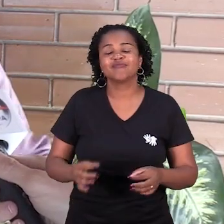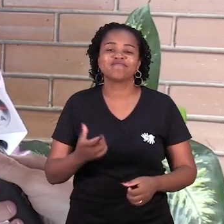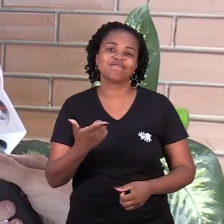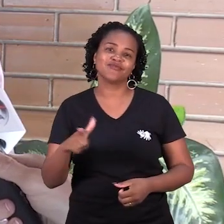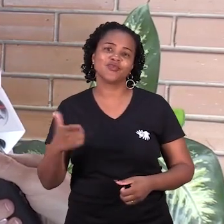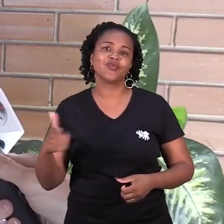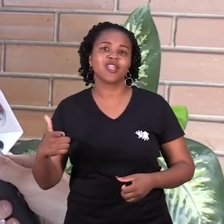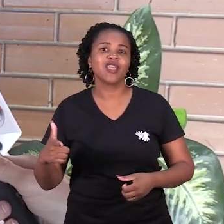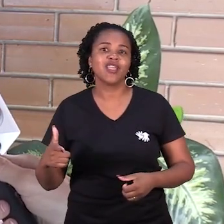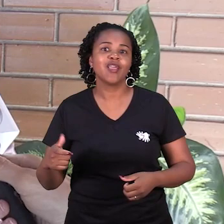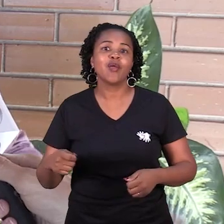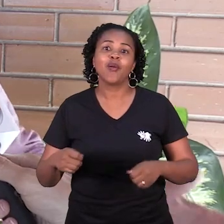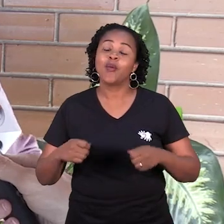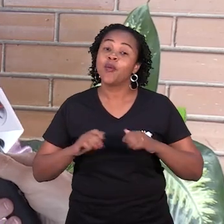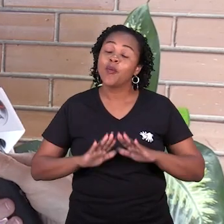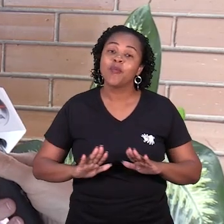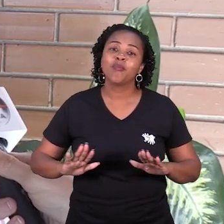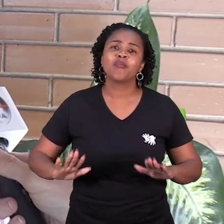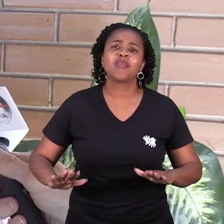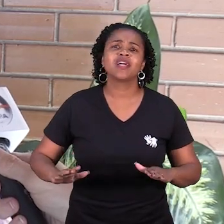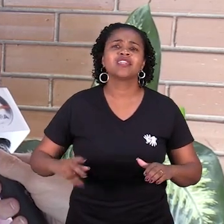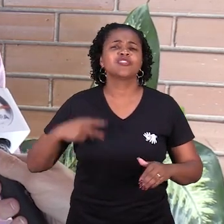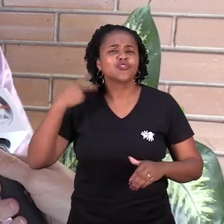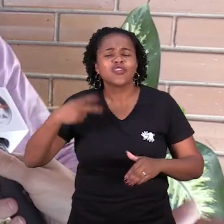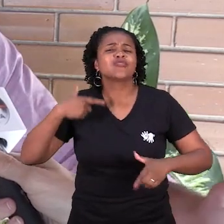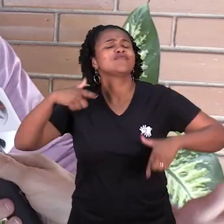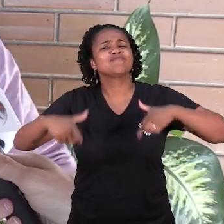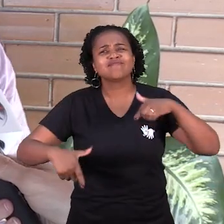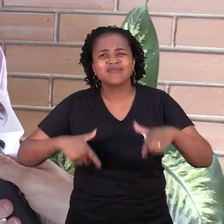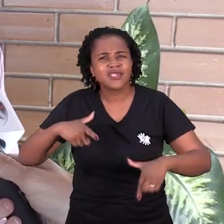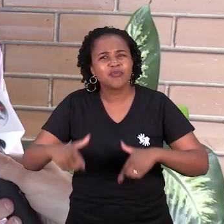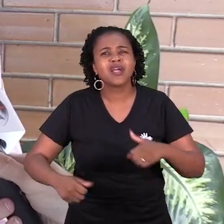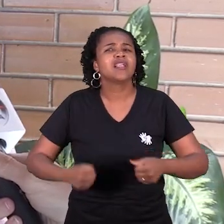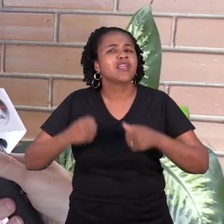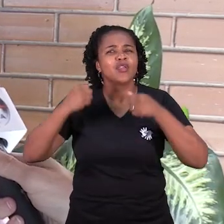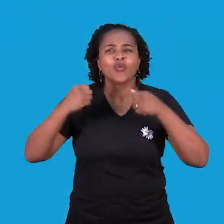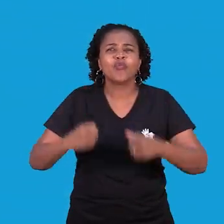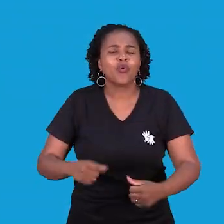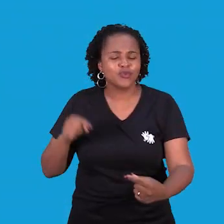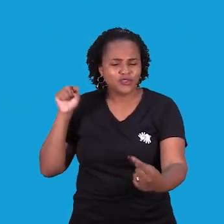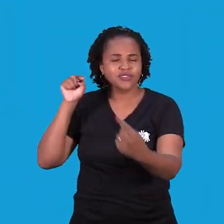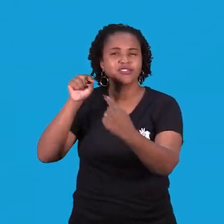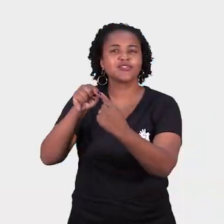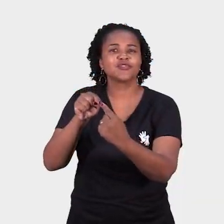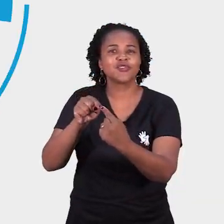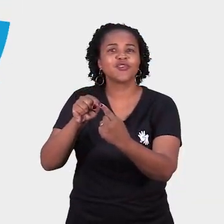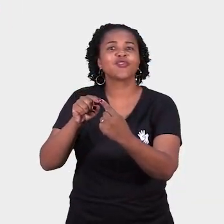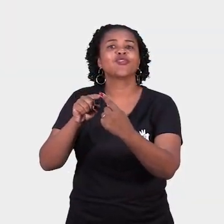caminhos, com direções que a gente pode, de fato, como vereador, dar à sociedade.